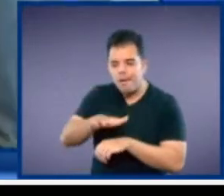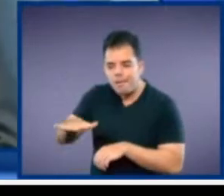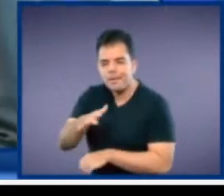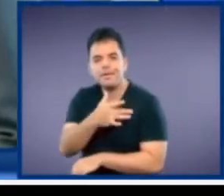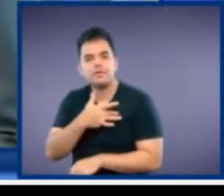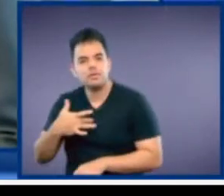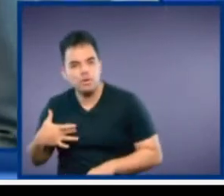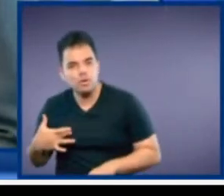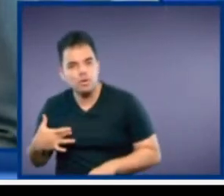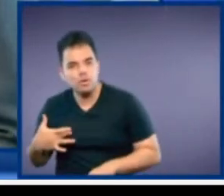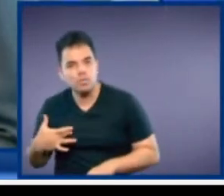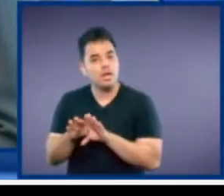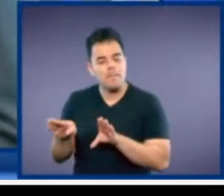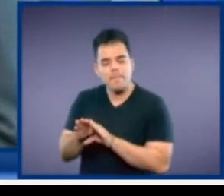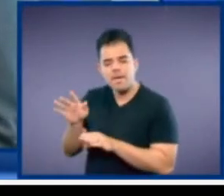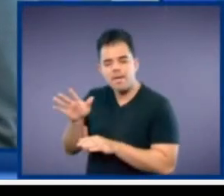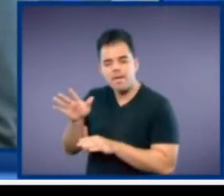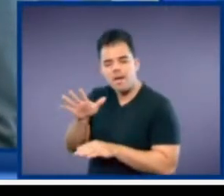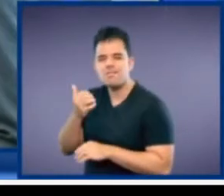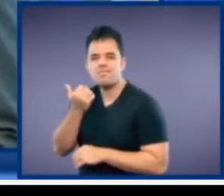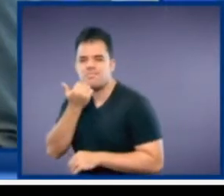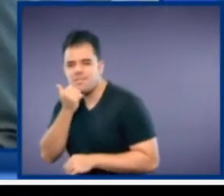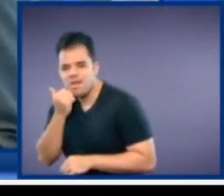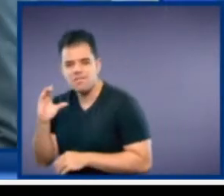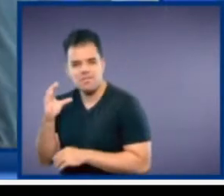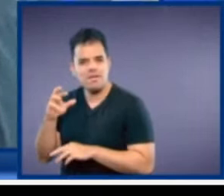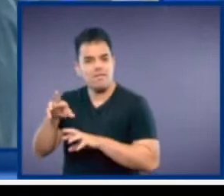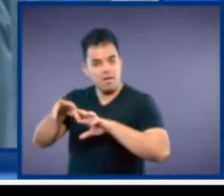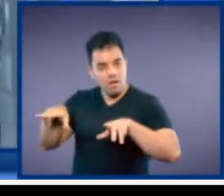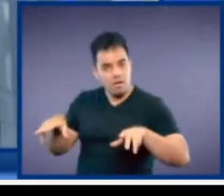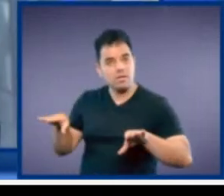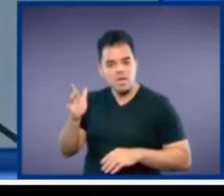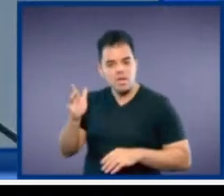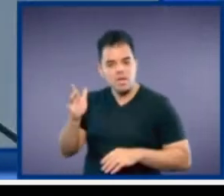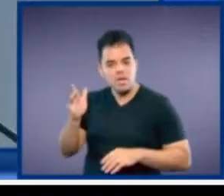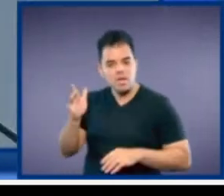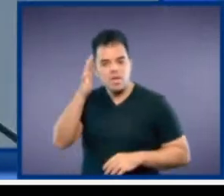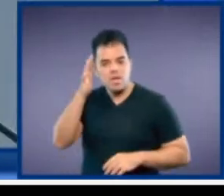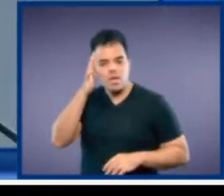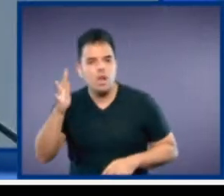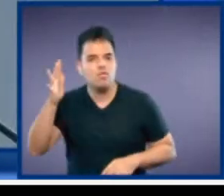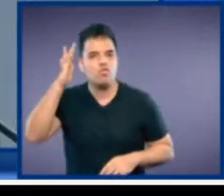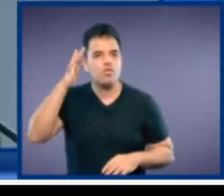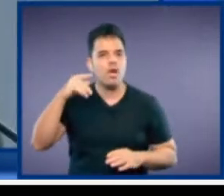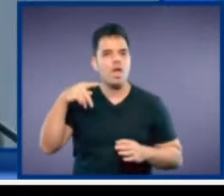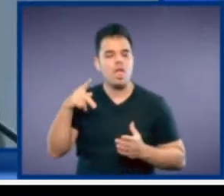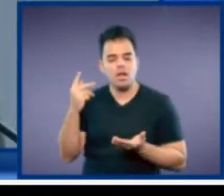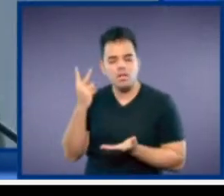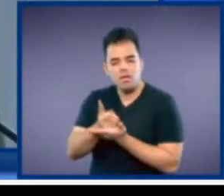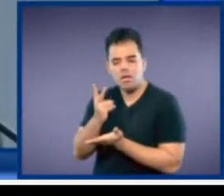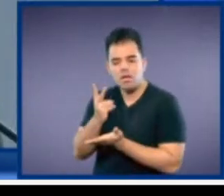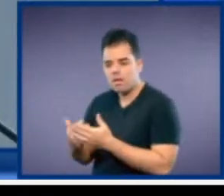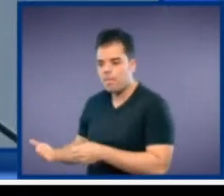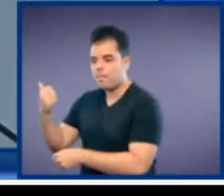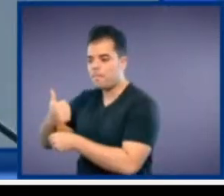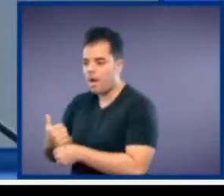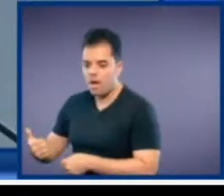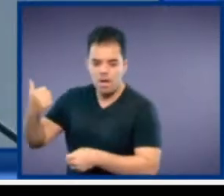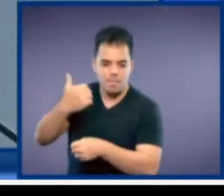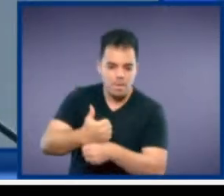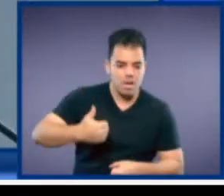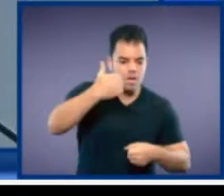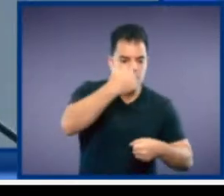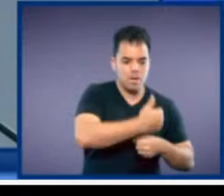comunidade científica. Quando se coloca ideologia, geralmente se enfrenta mais dificuldades,